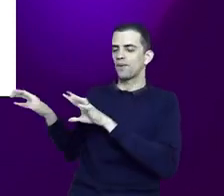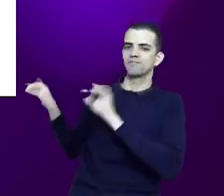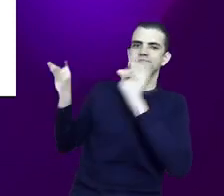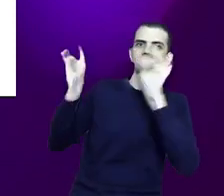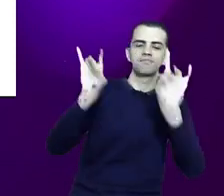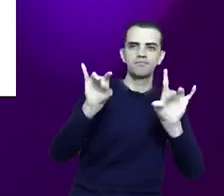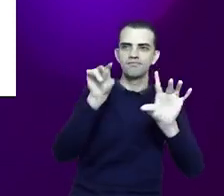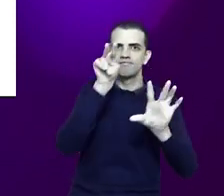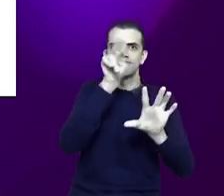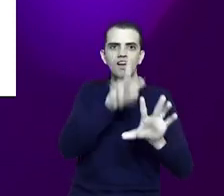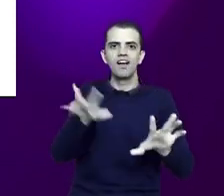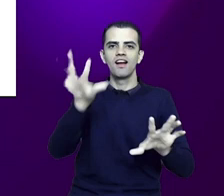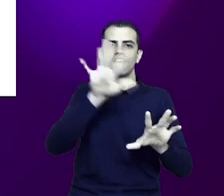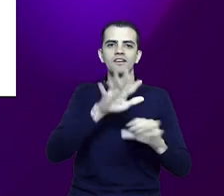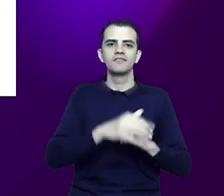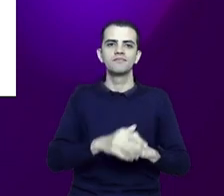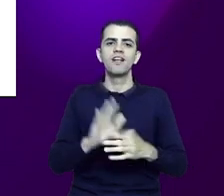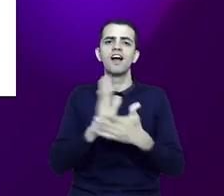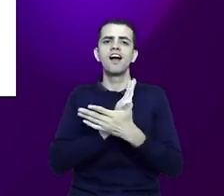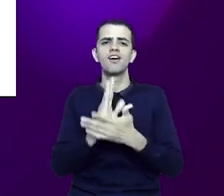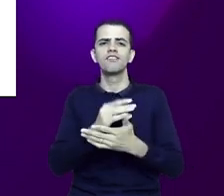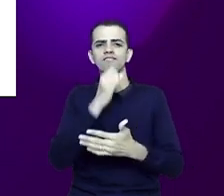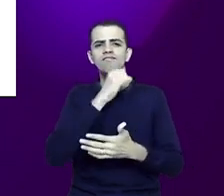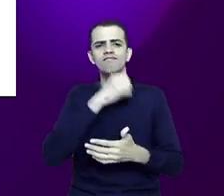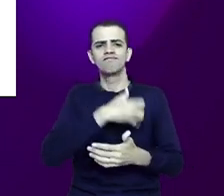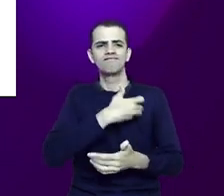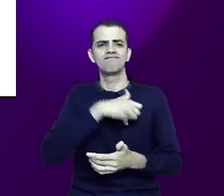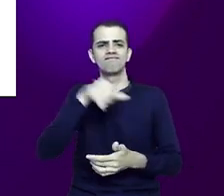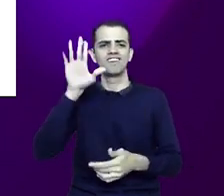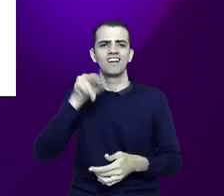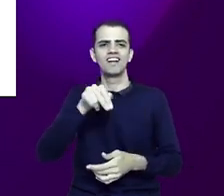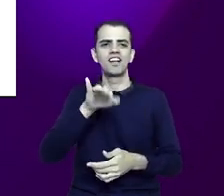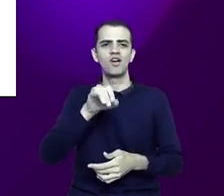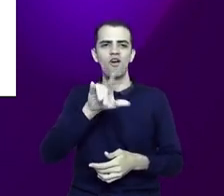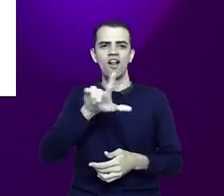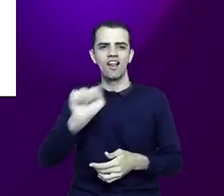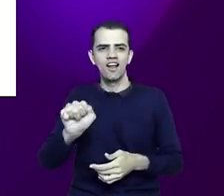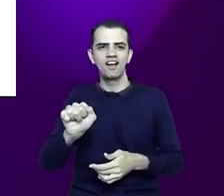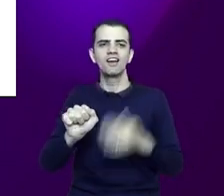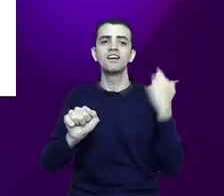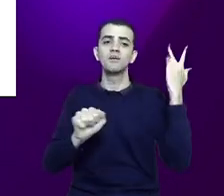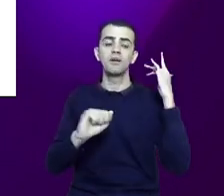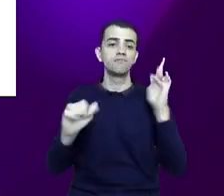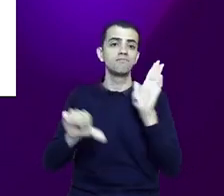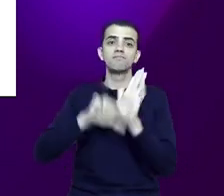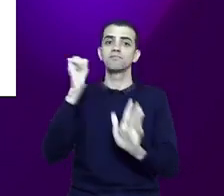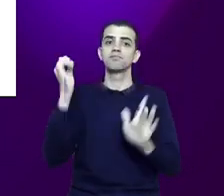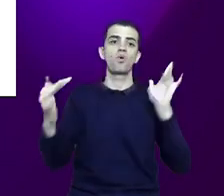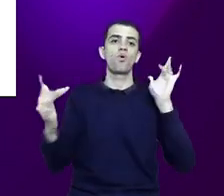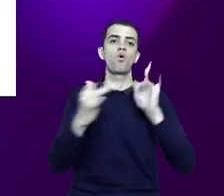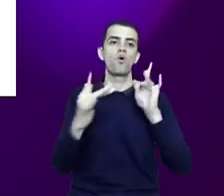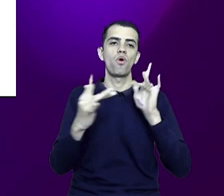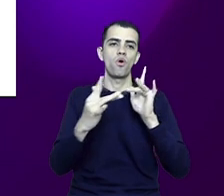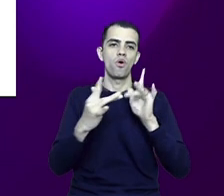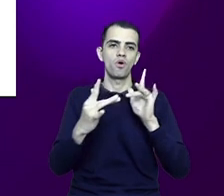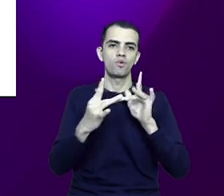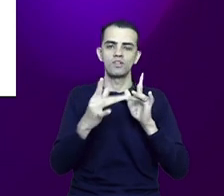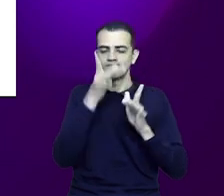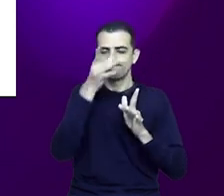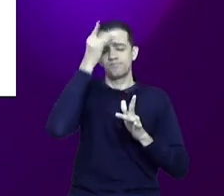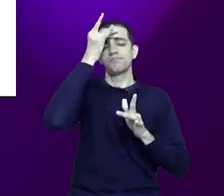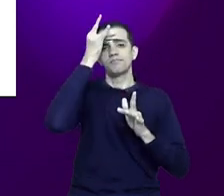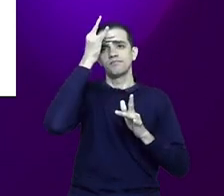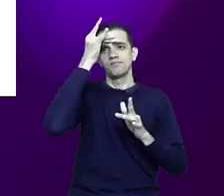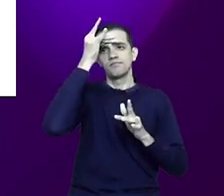pouco mais velhos, como o Dr. Nicola, eu acho que o primeiro contato que ele teve com realidade aumentada e que gravou isso na